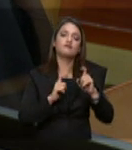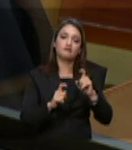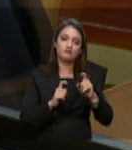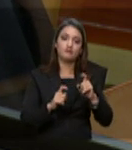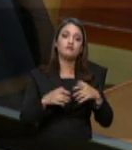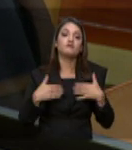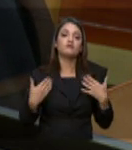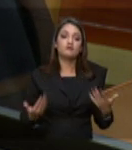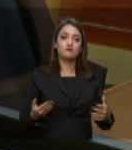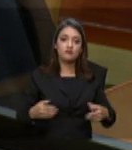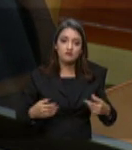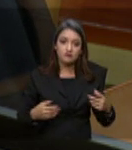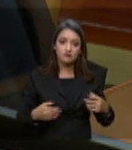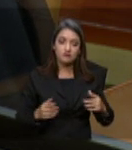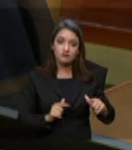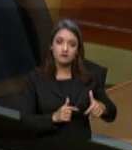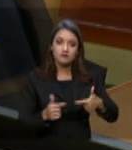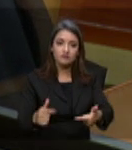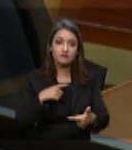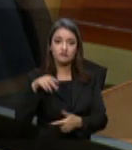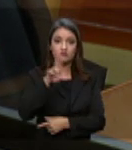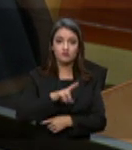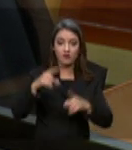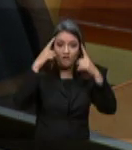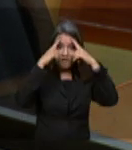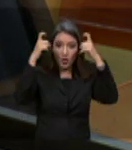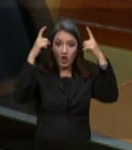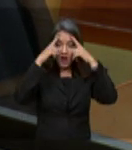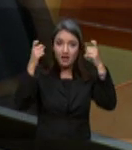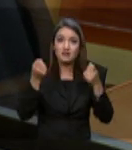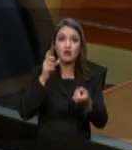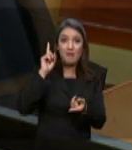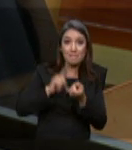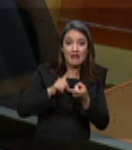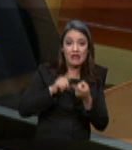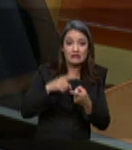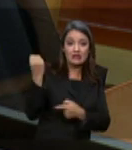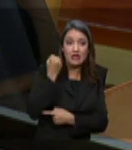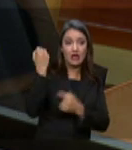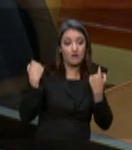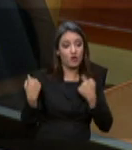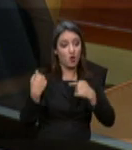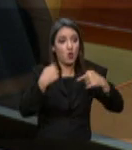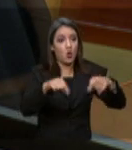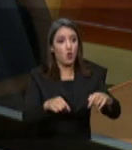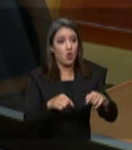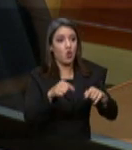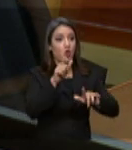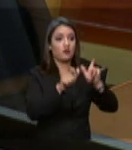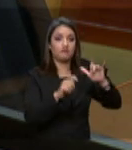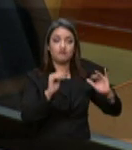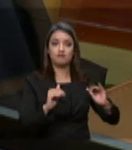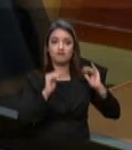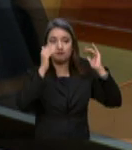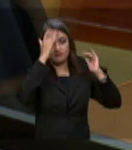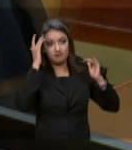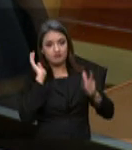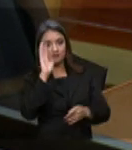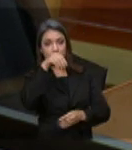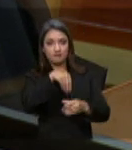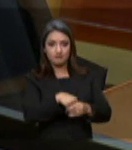Estado a conduta nuclear do tipo consiste no uso de violência ou grave ameaça contra a autoridade parte ou qualquer outra pessoa que funciona